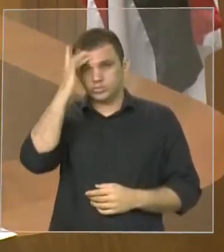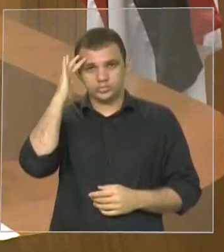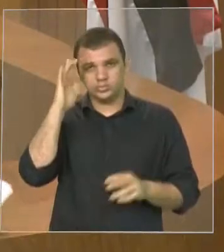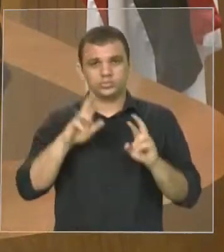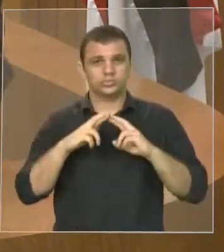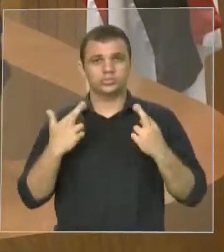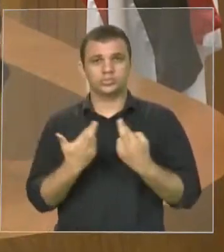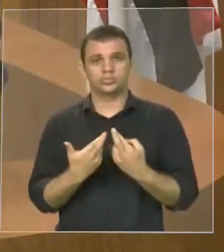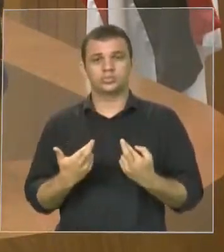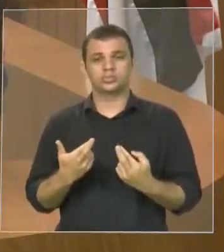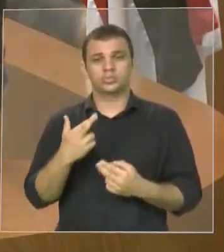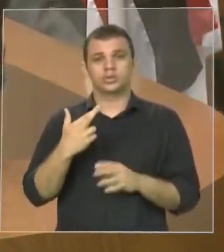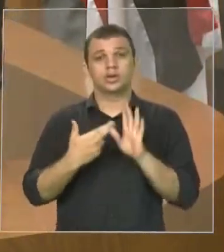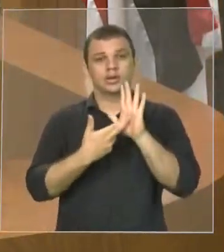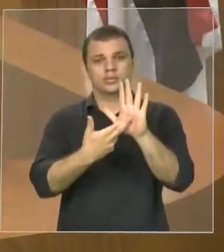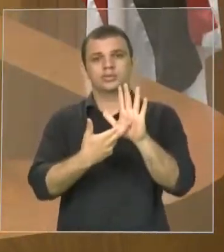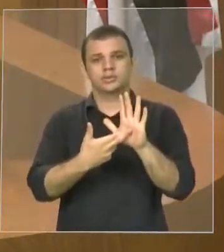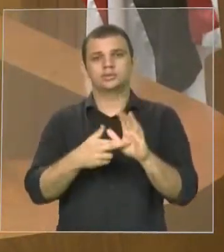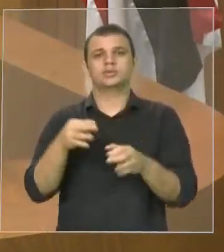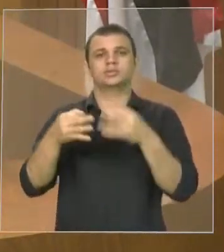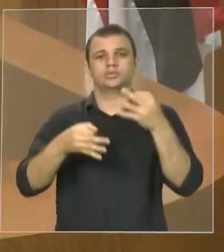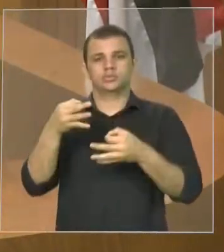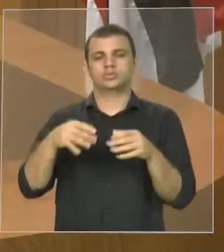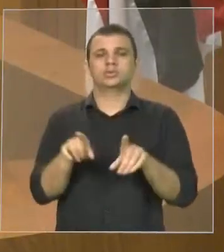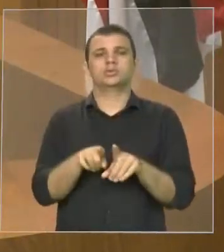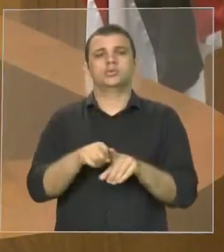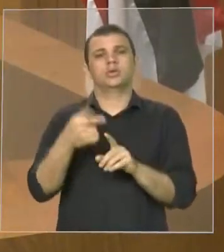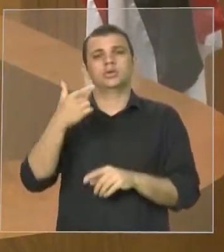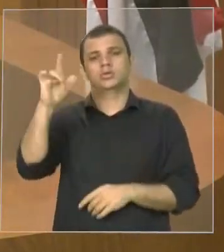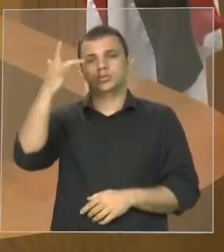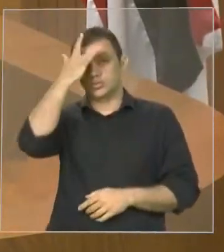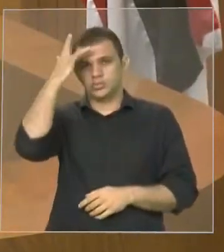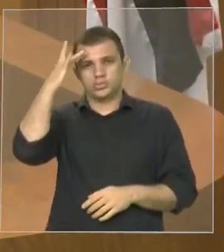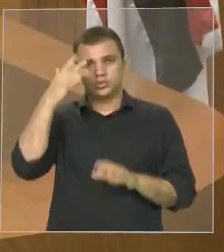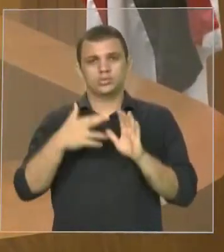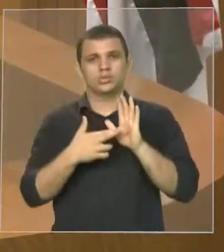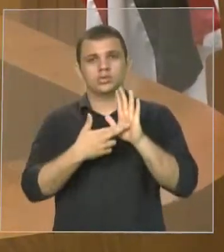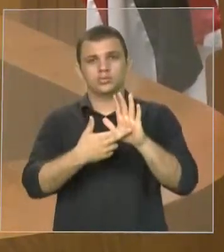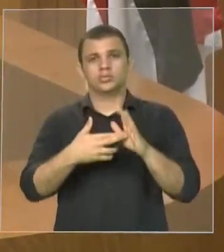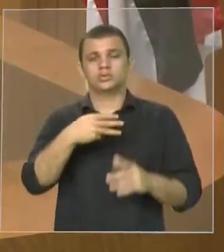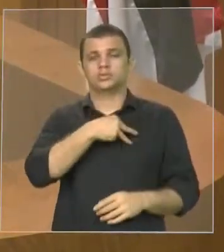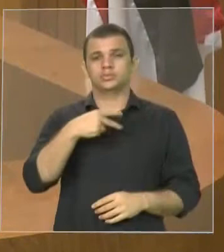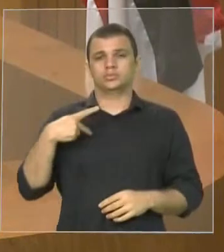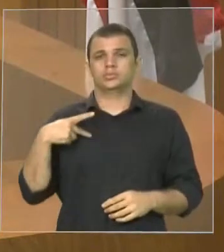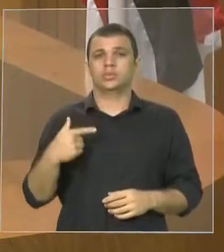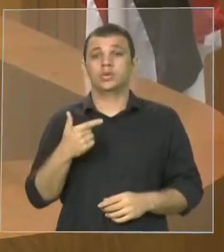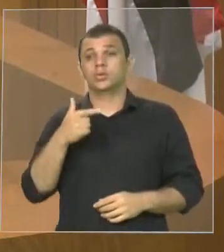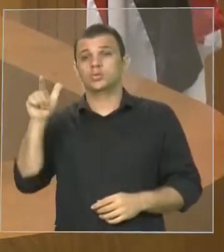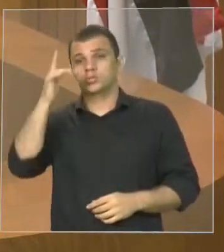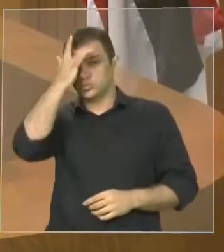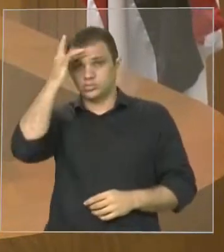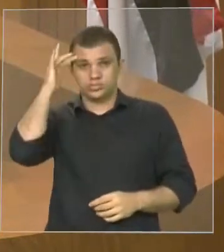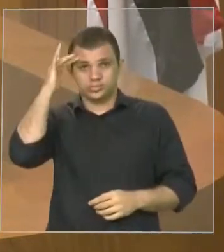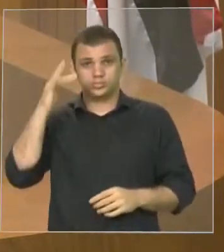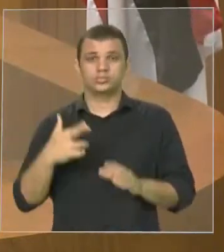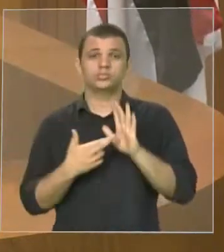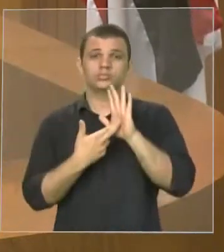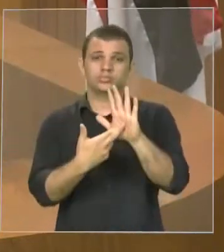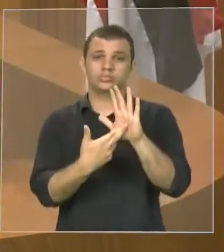Poder Judiciário, um representante do Ministério Público, um representante